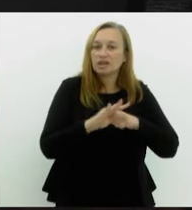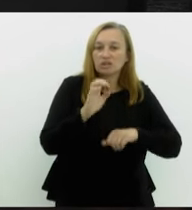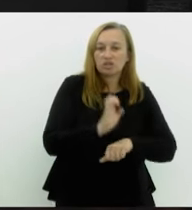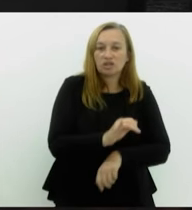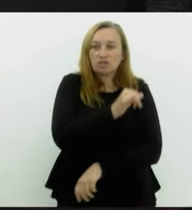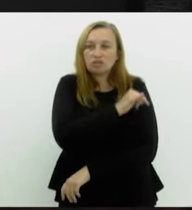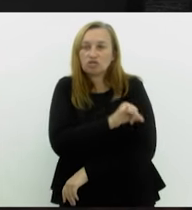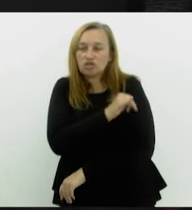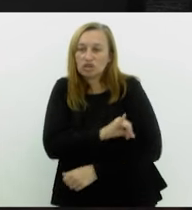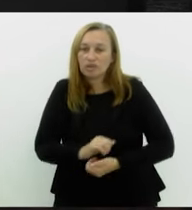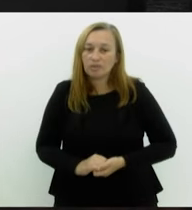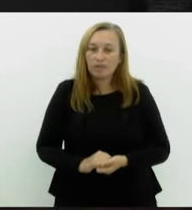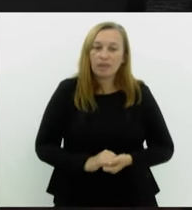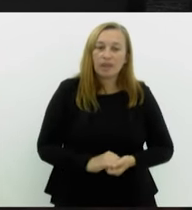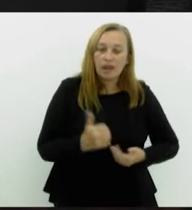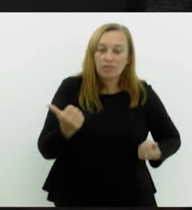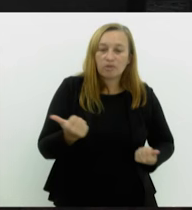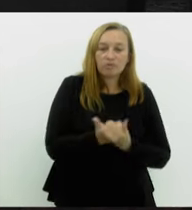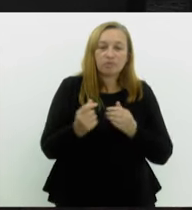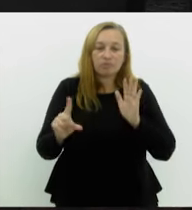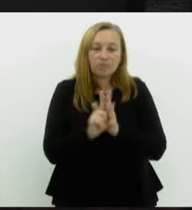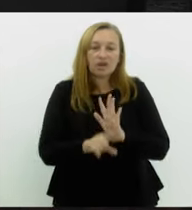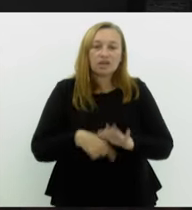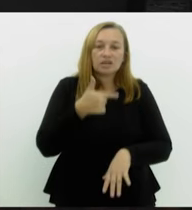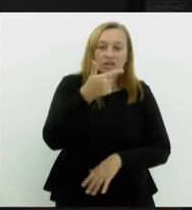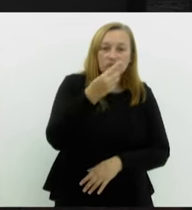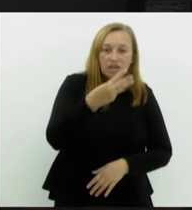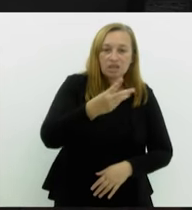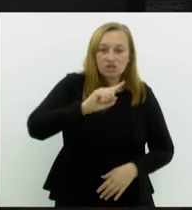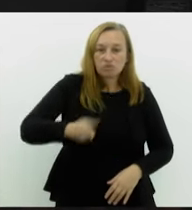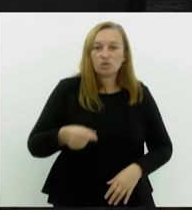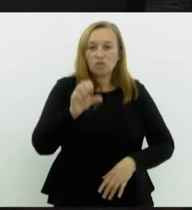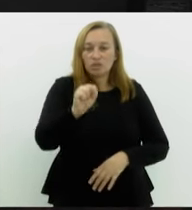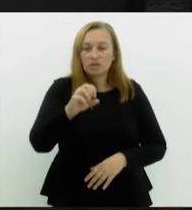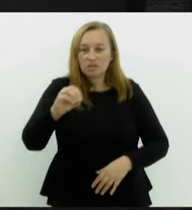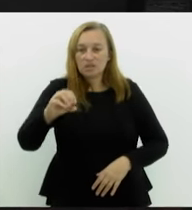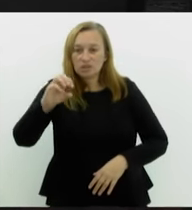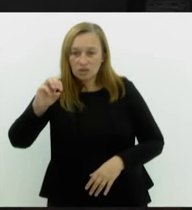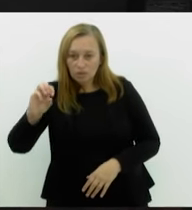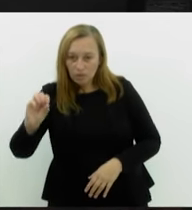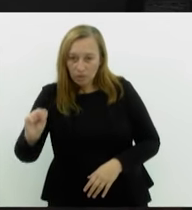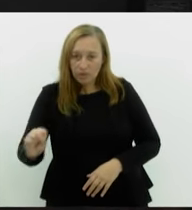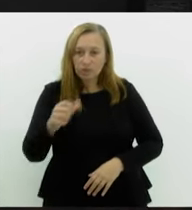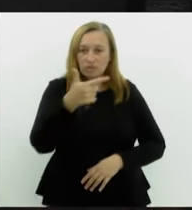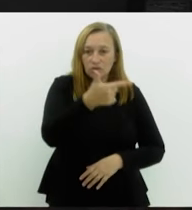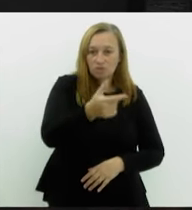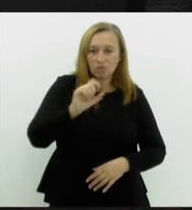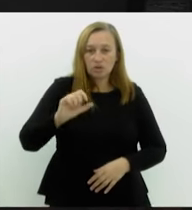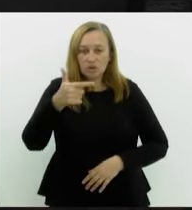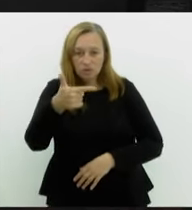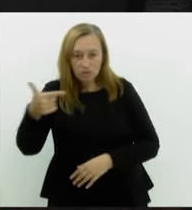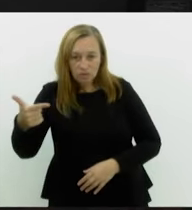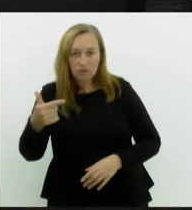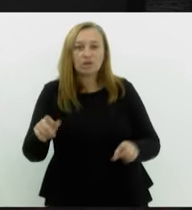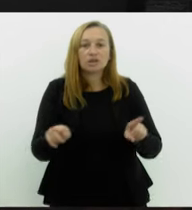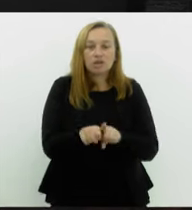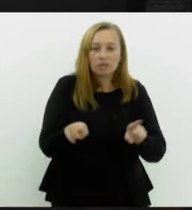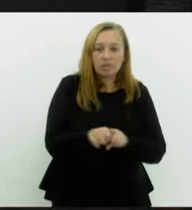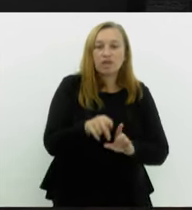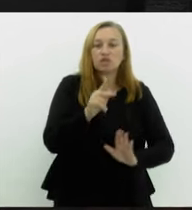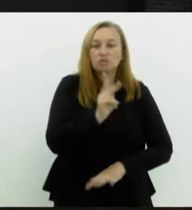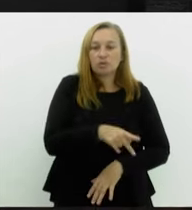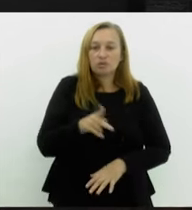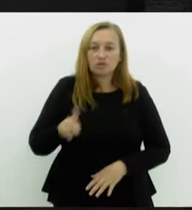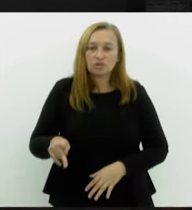FAETEC, amparados pela Lei número 3.808 de 2002, e dos professores do CAP, da